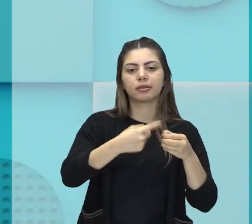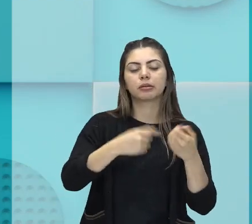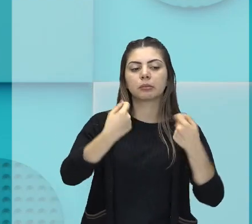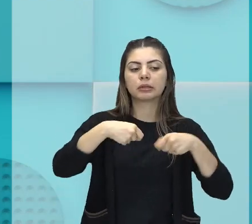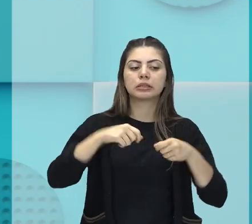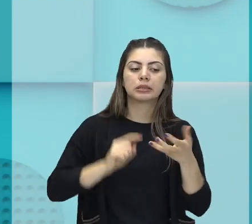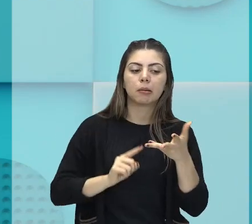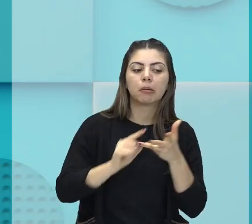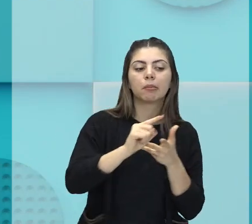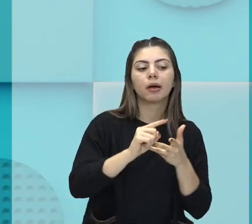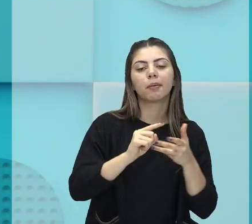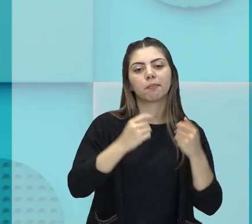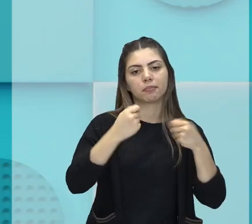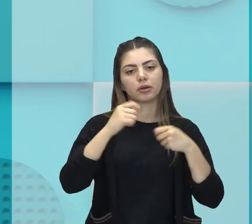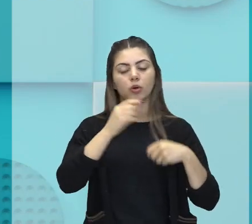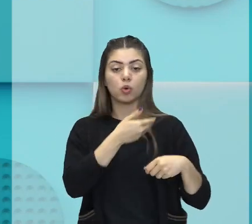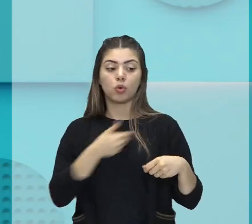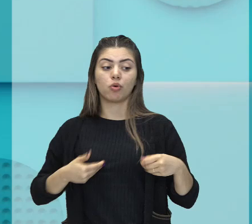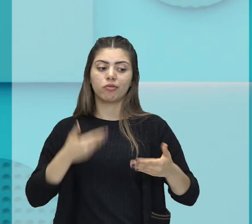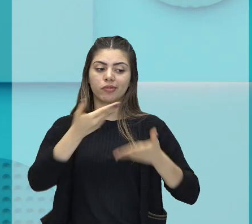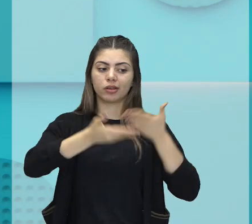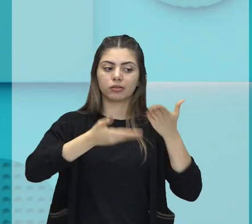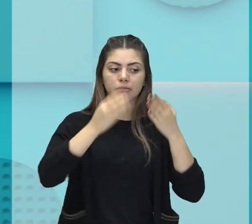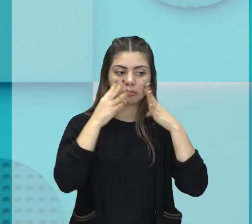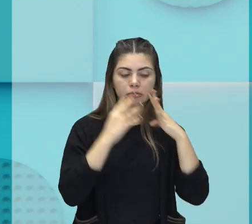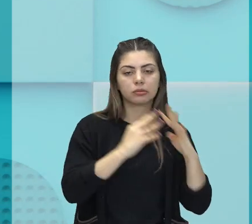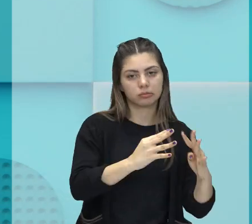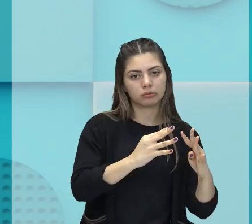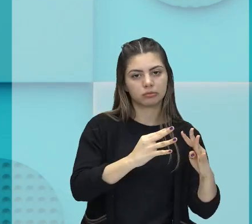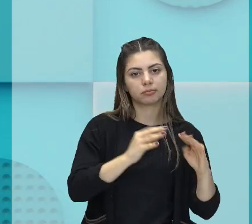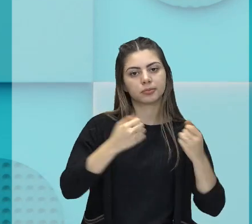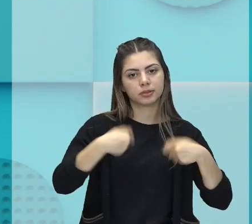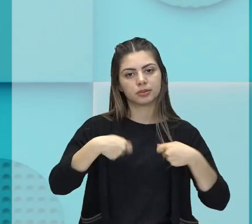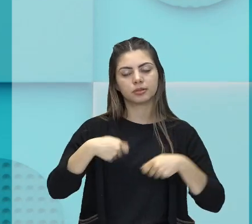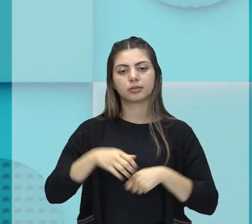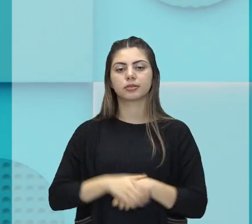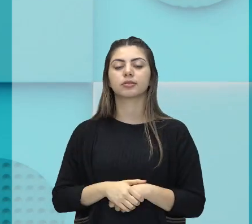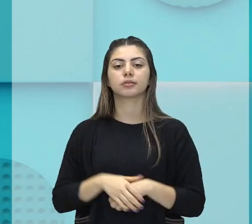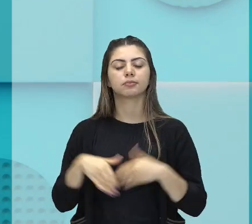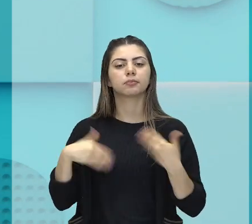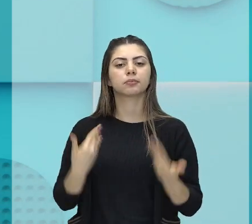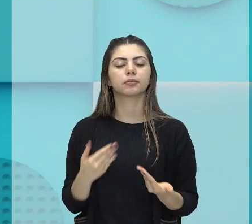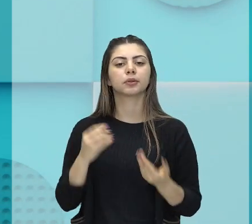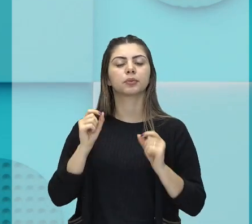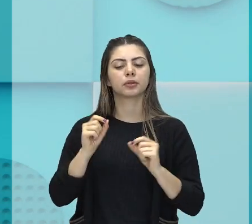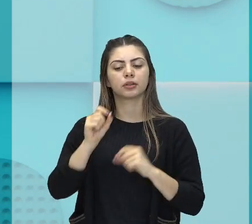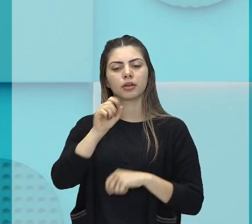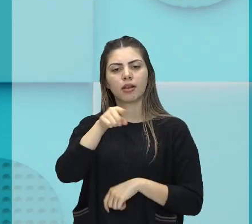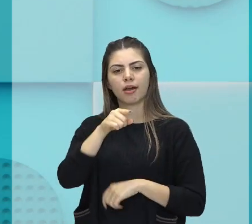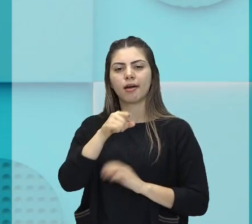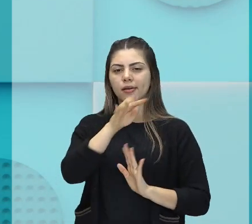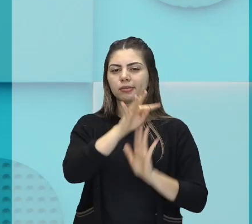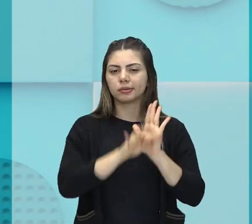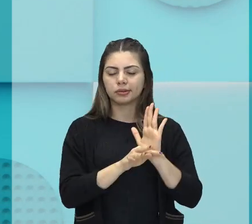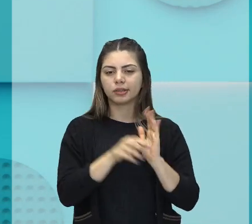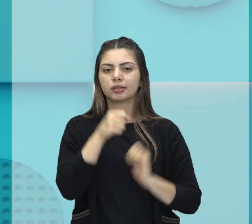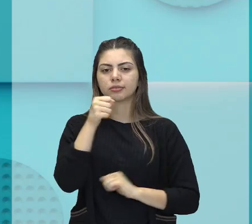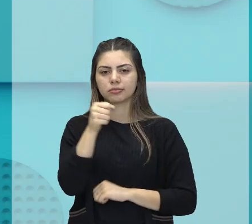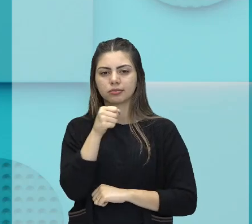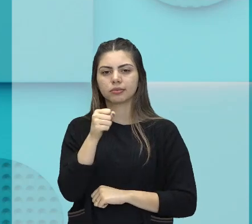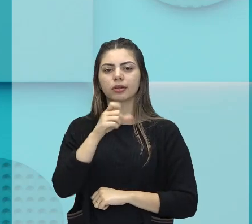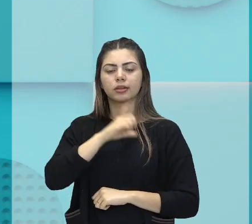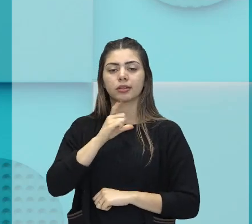também de atenção governamental. Logo, a reportagem sobre o decreto